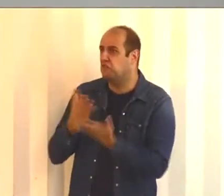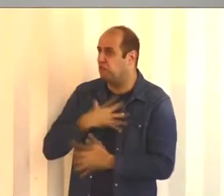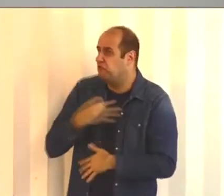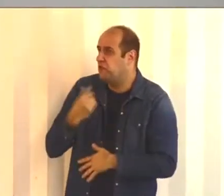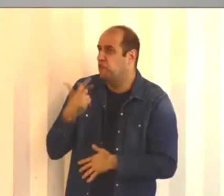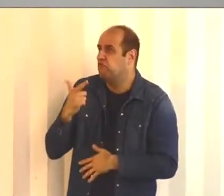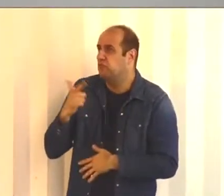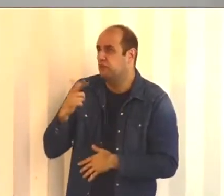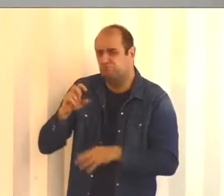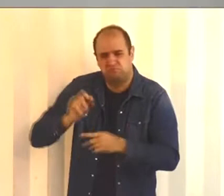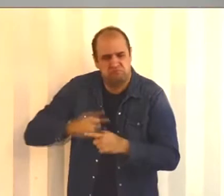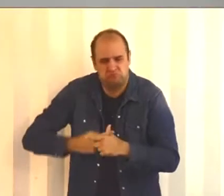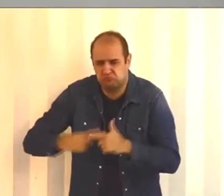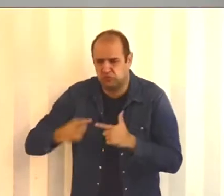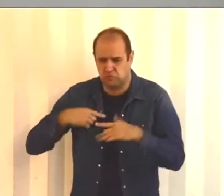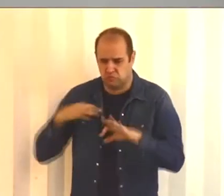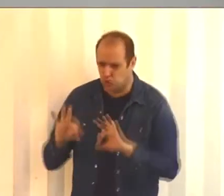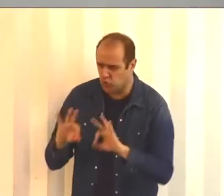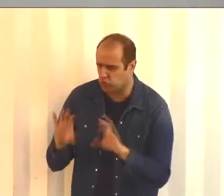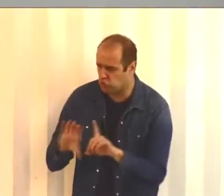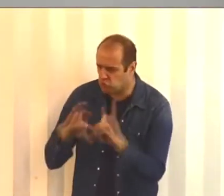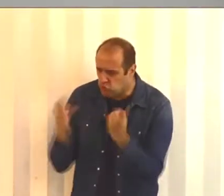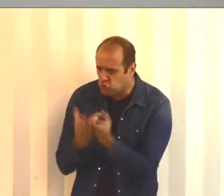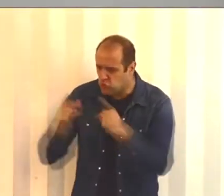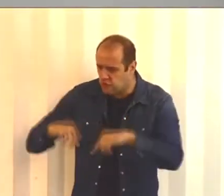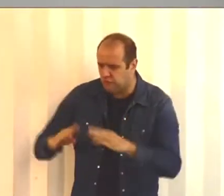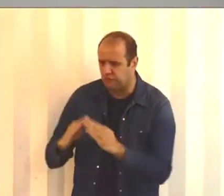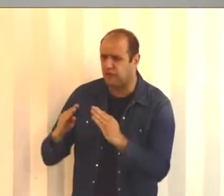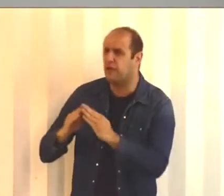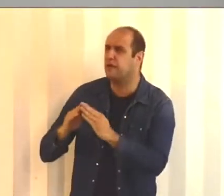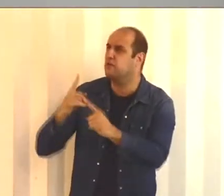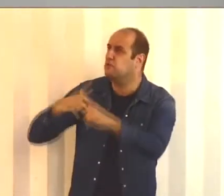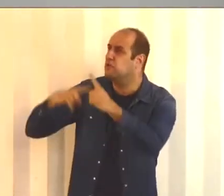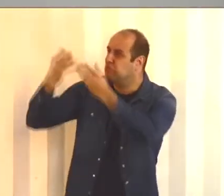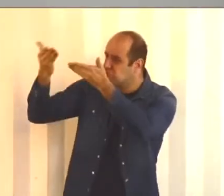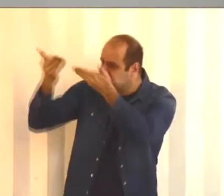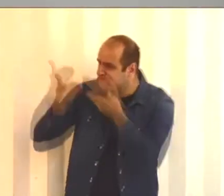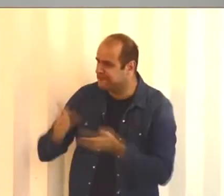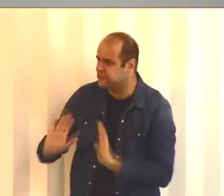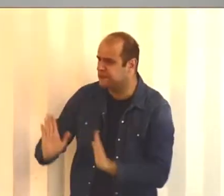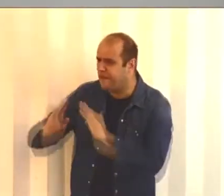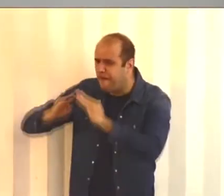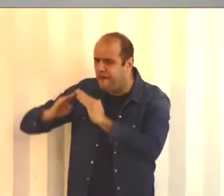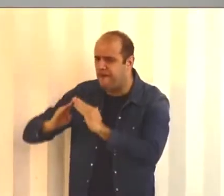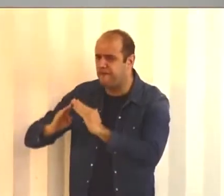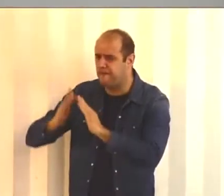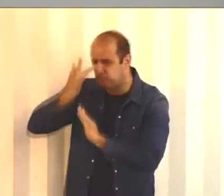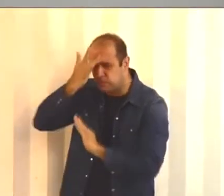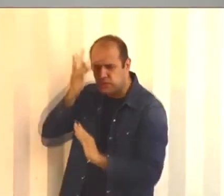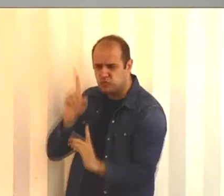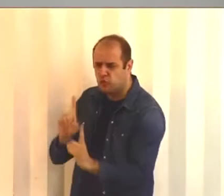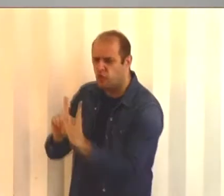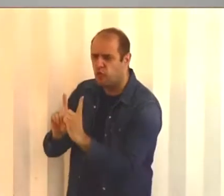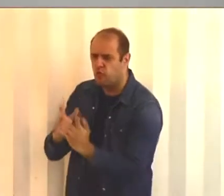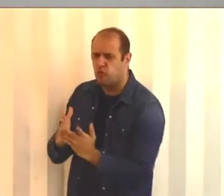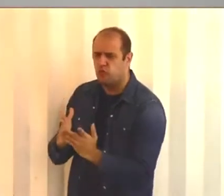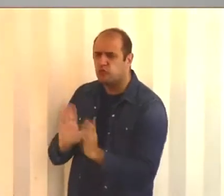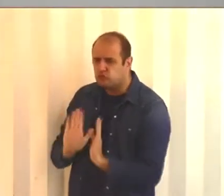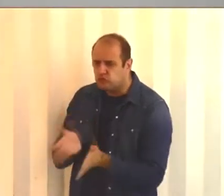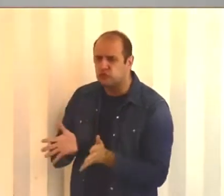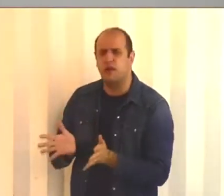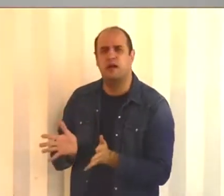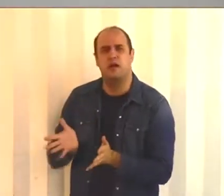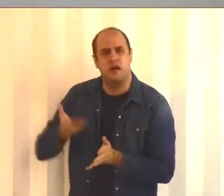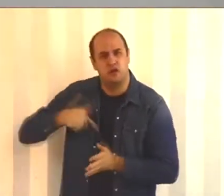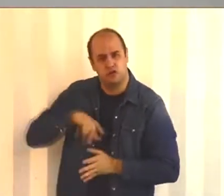vamos cultuá-lo aqui na nossa casa, porque o Senhor nos deu isso. O Senhor nos deu um lar, o Senhor nos deu alguém, e o Senhor nos deu o